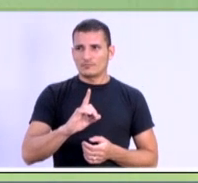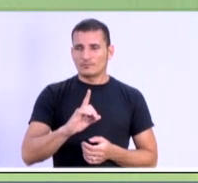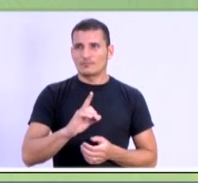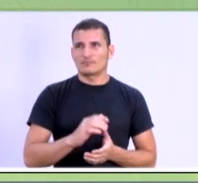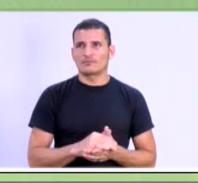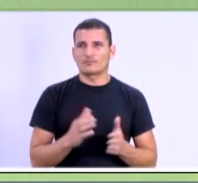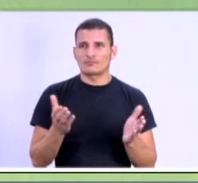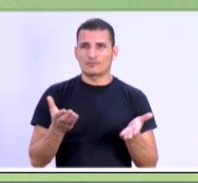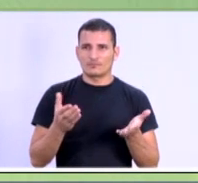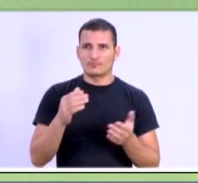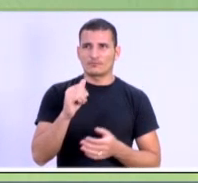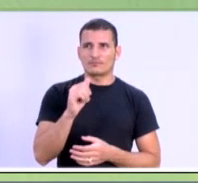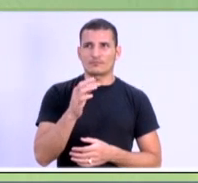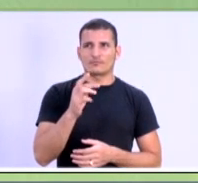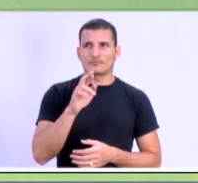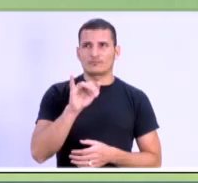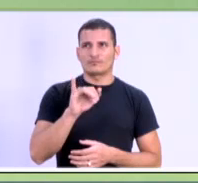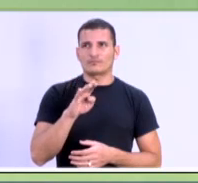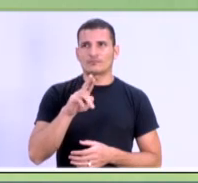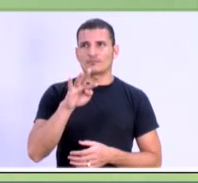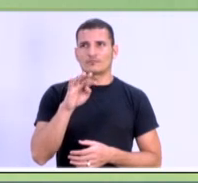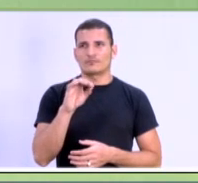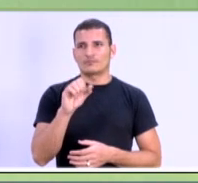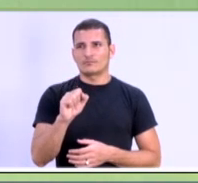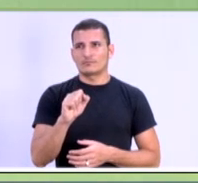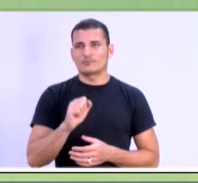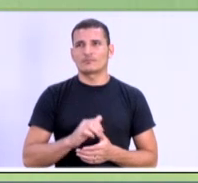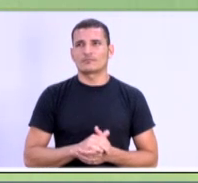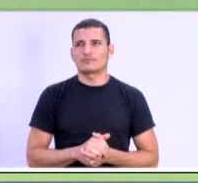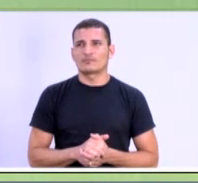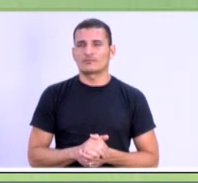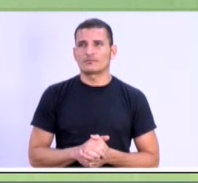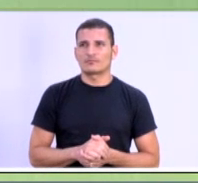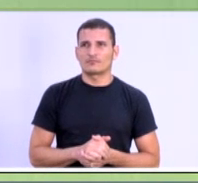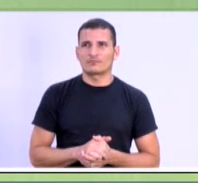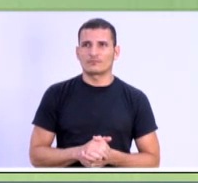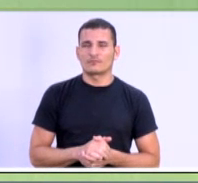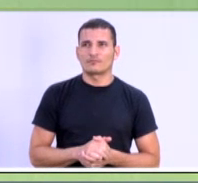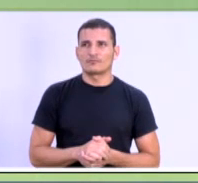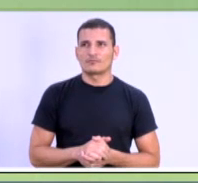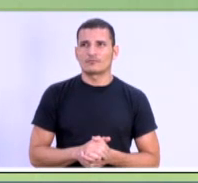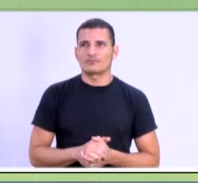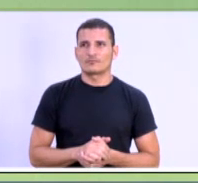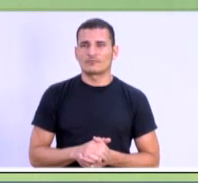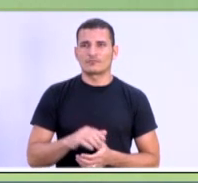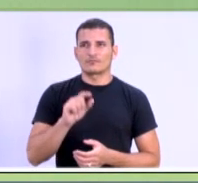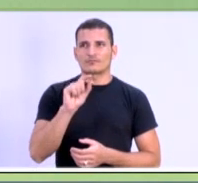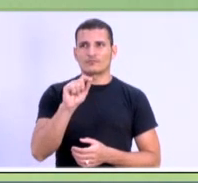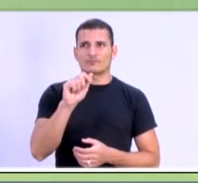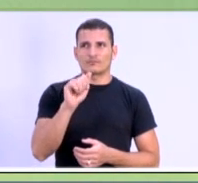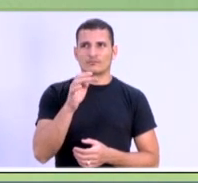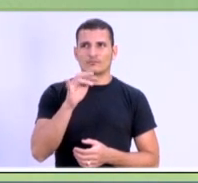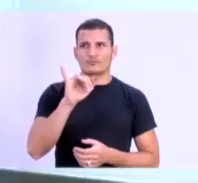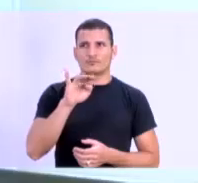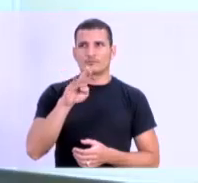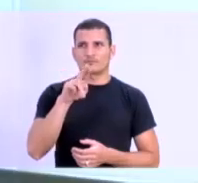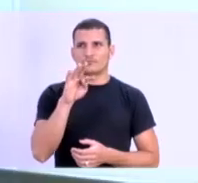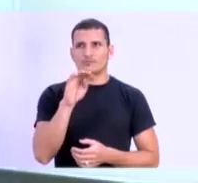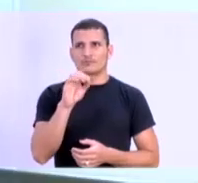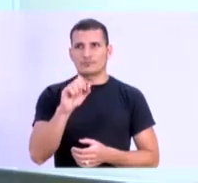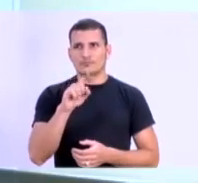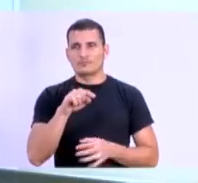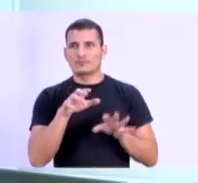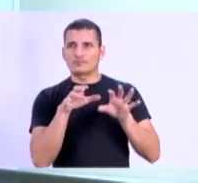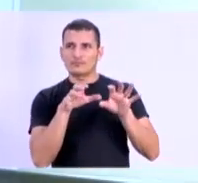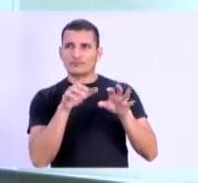de atributos. No nosso modelo agora a gente tem que correr, né? Que a gente precisa falar de atributos. O que são atributos? Atributos definem as